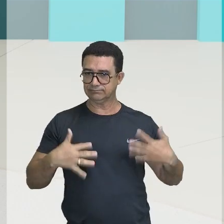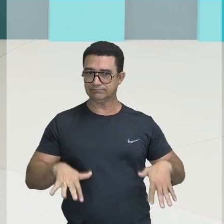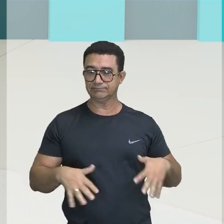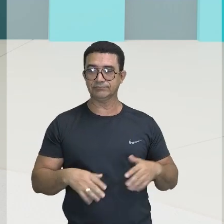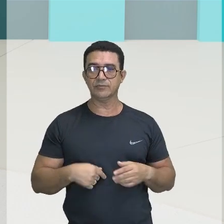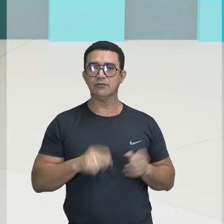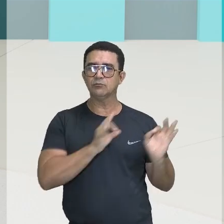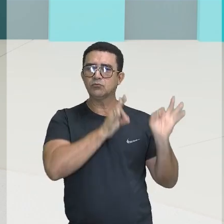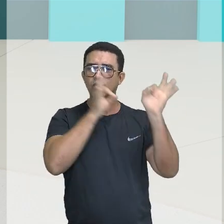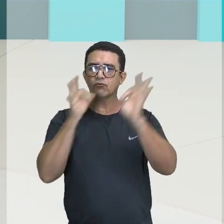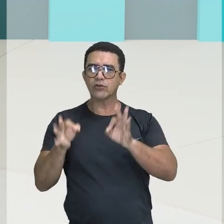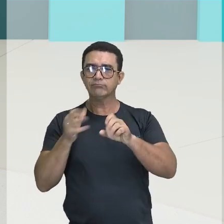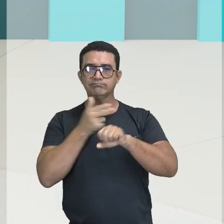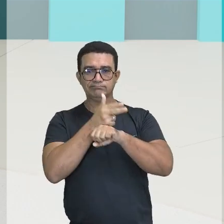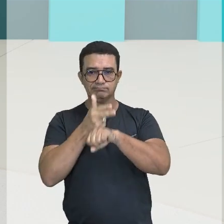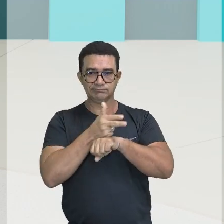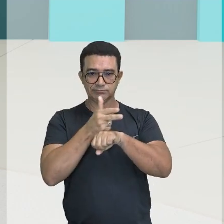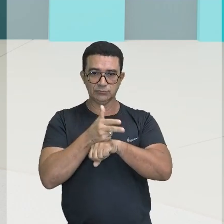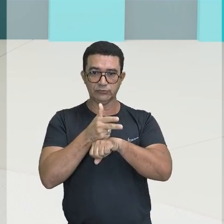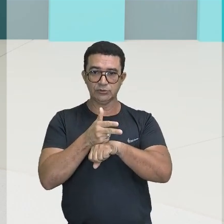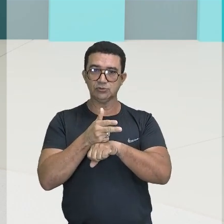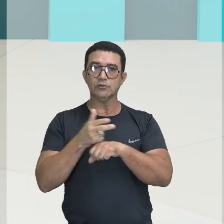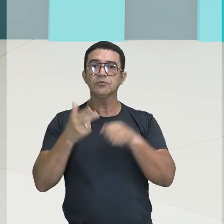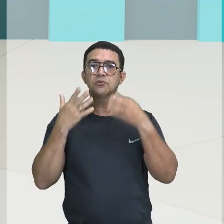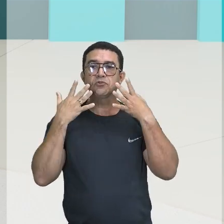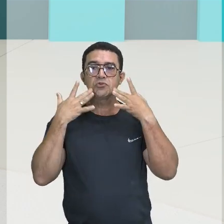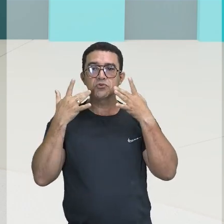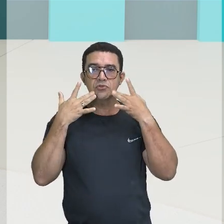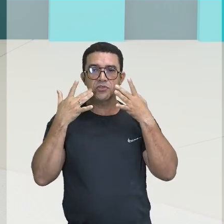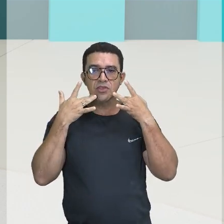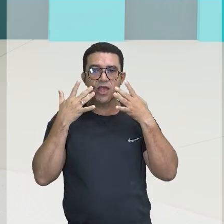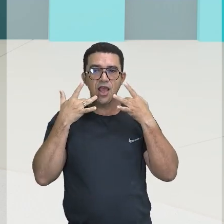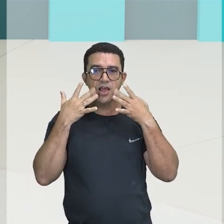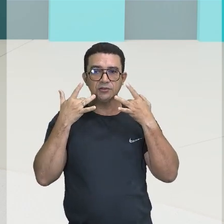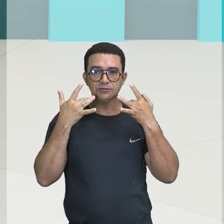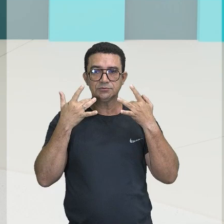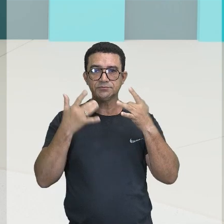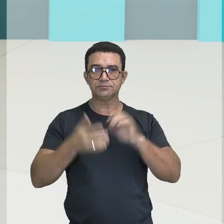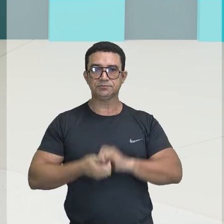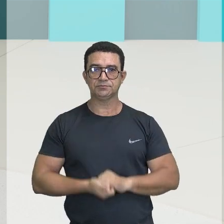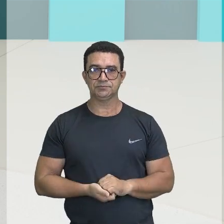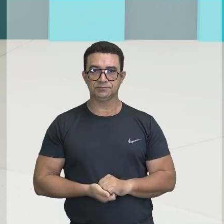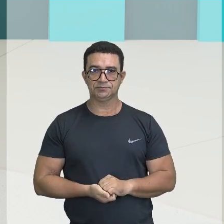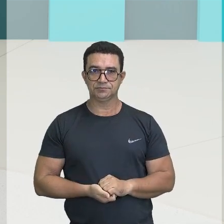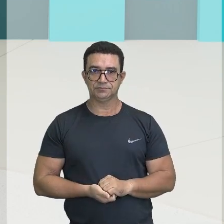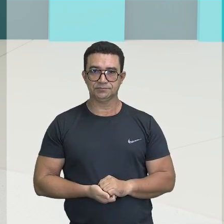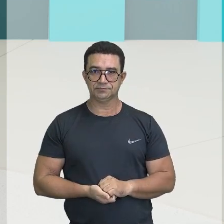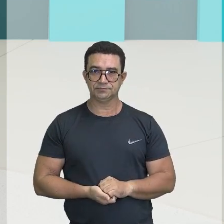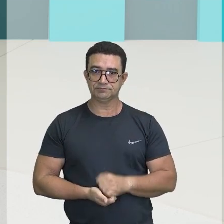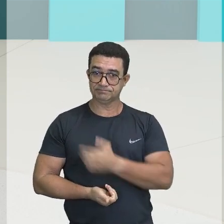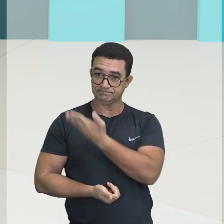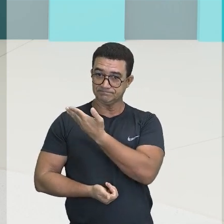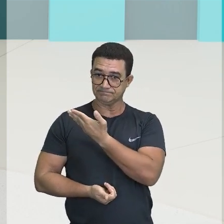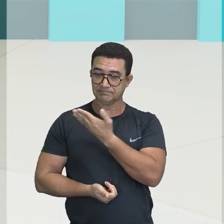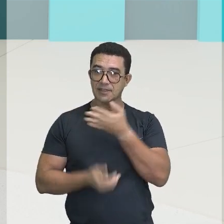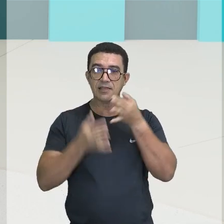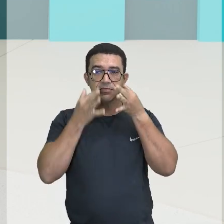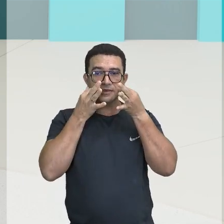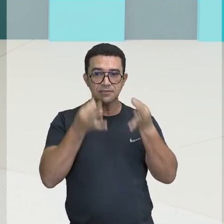vídeo para vocês do Teatro Negro de Pragas. Preste bem atenção.